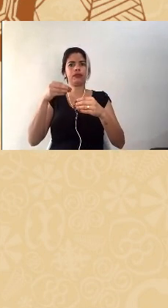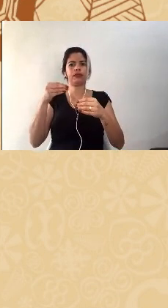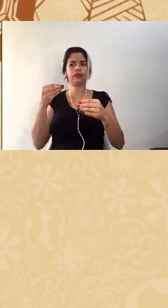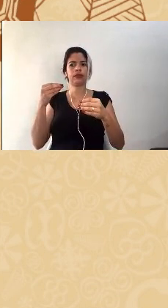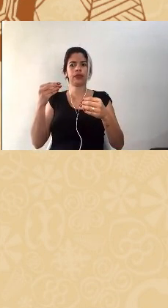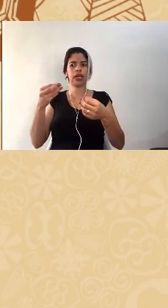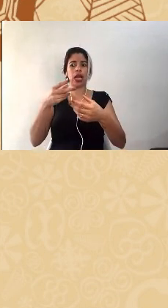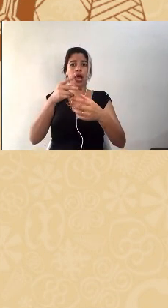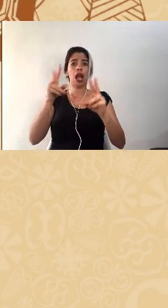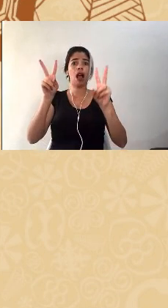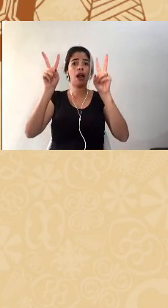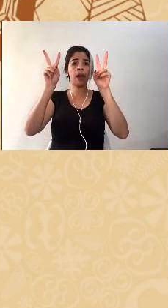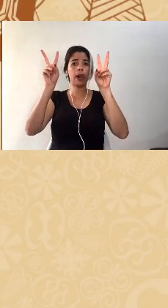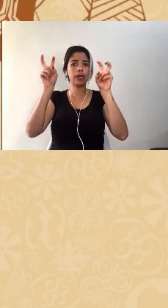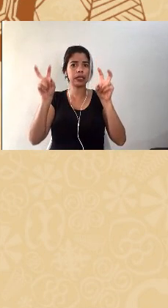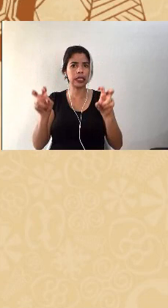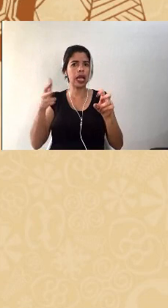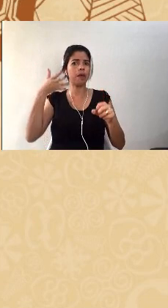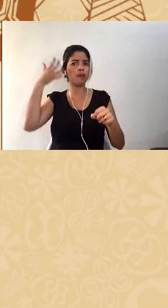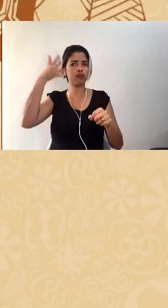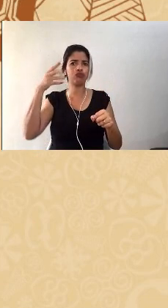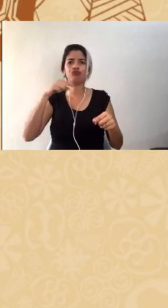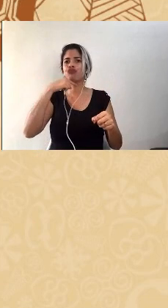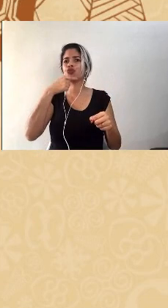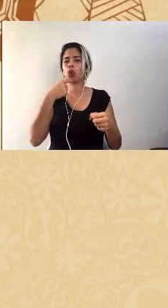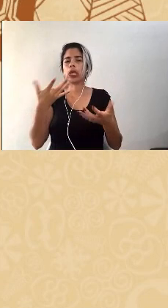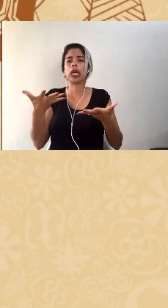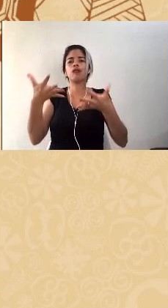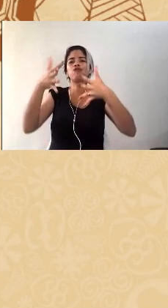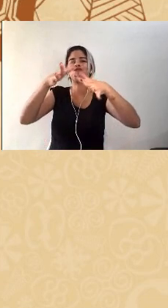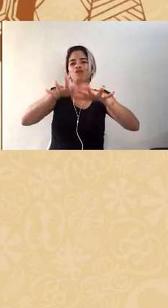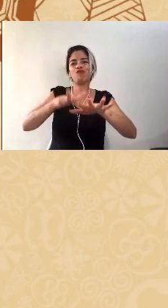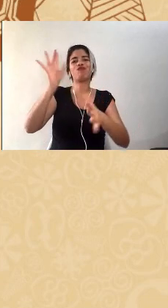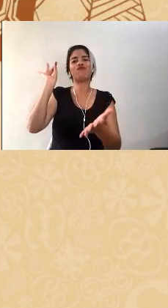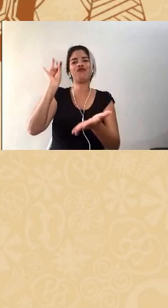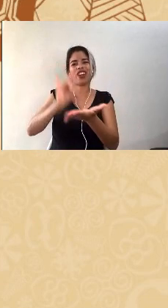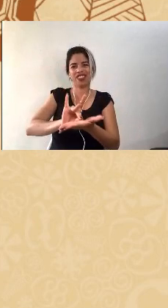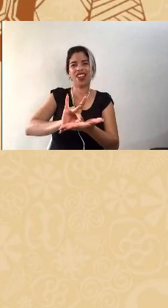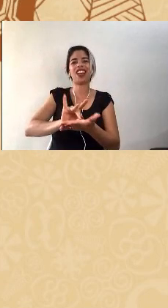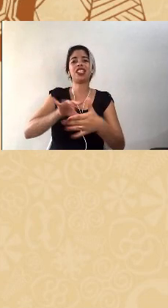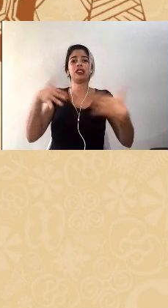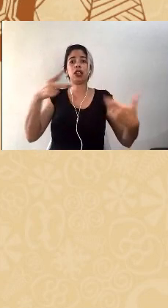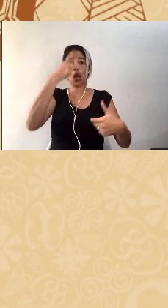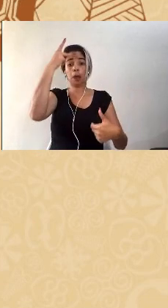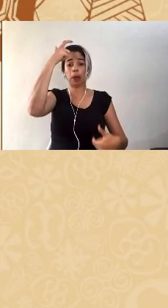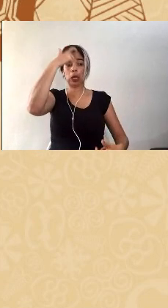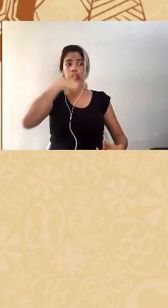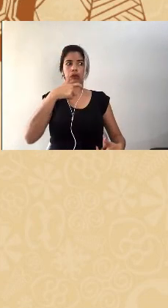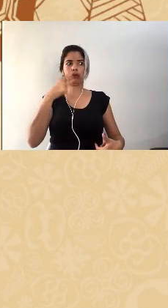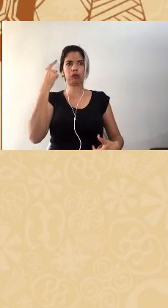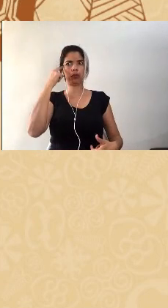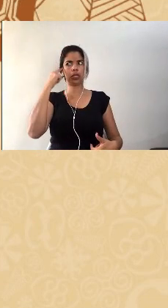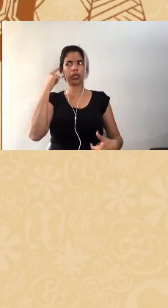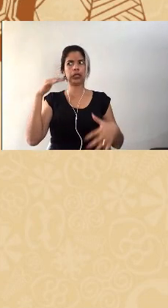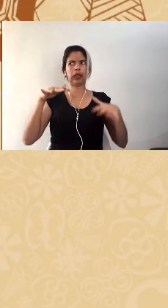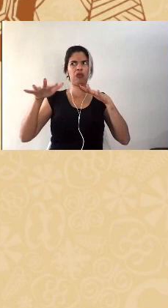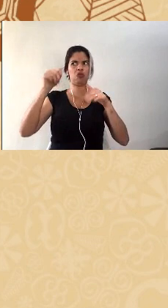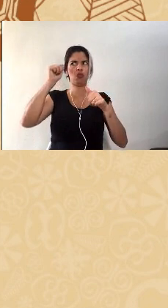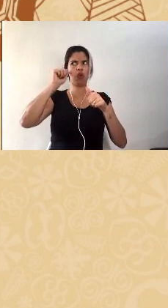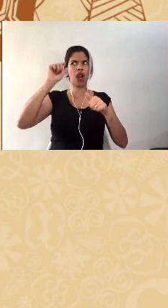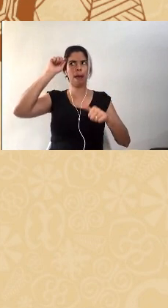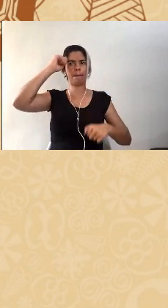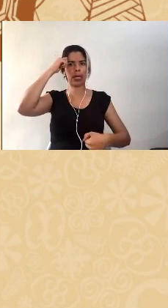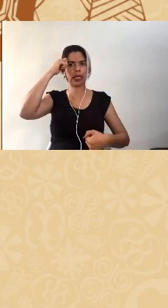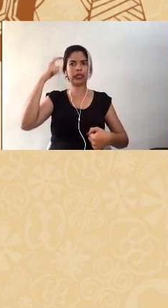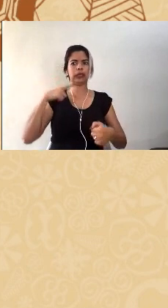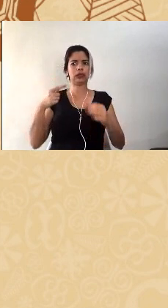as pautas não se cruzavam, não se articulavam necessariamente, que esse sujeito, né, coletivo, movimento de mulheres negras, vai